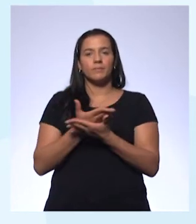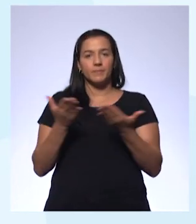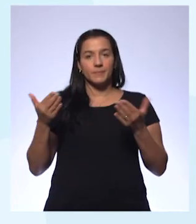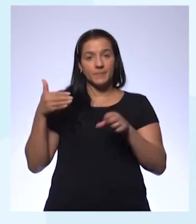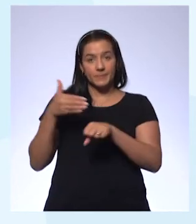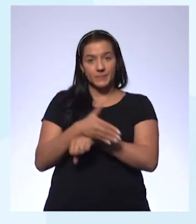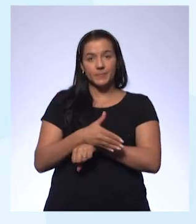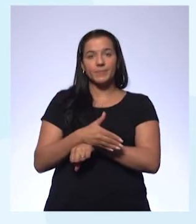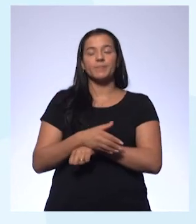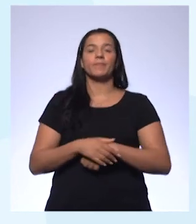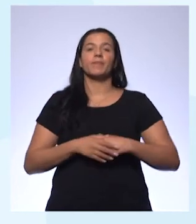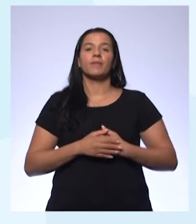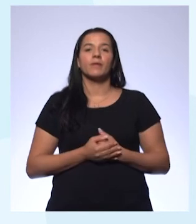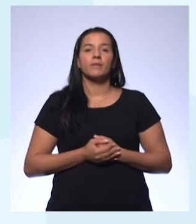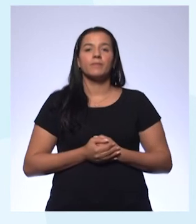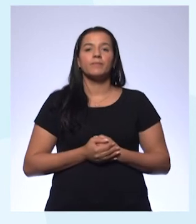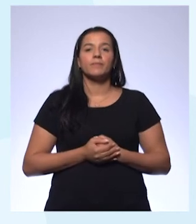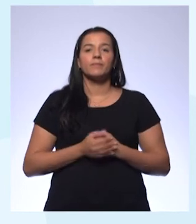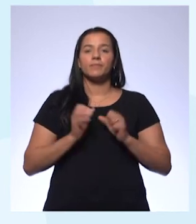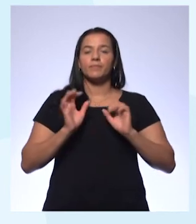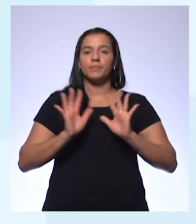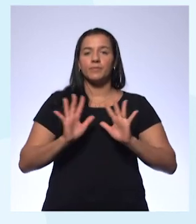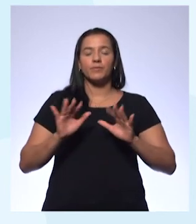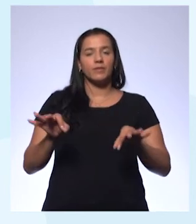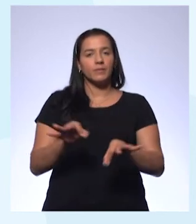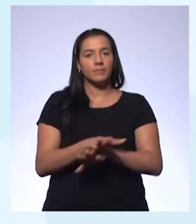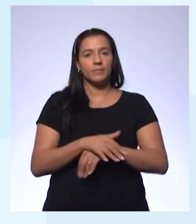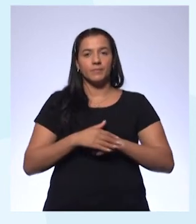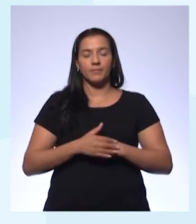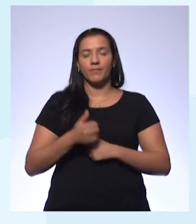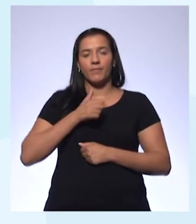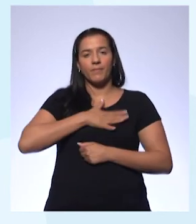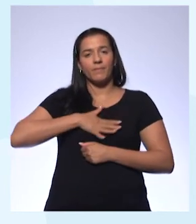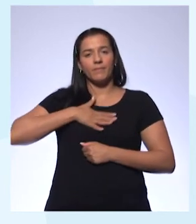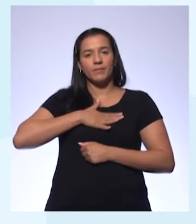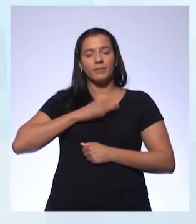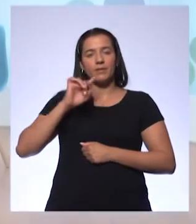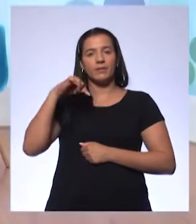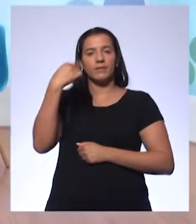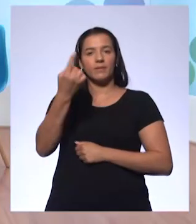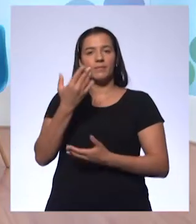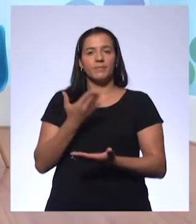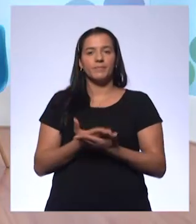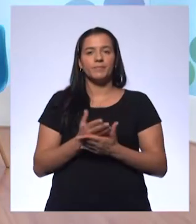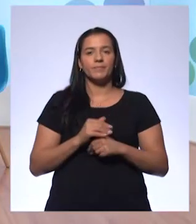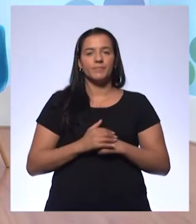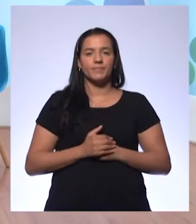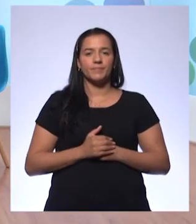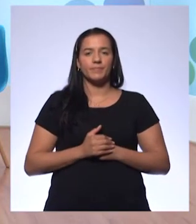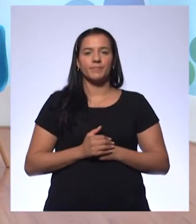ou então pelo QR Code. E a gente vai ficando por aqui. Foi um prazer e até a próxima, galera.